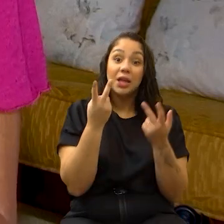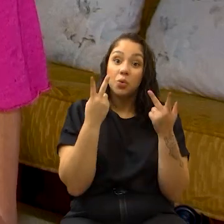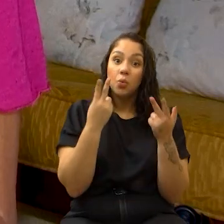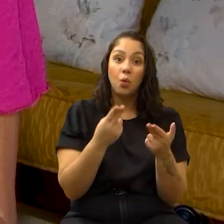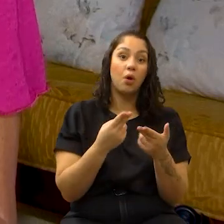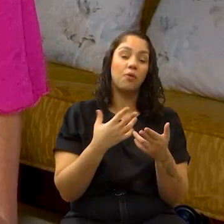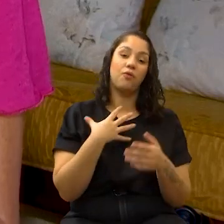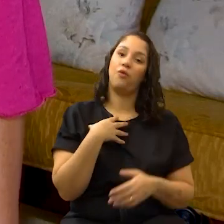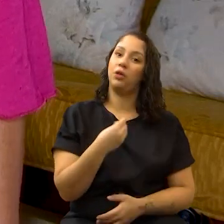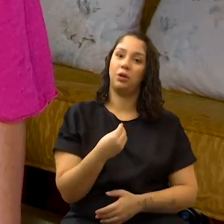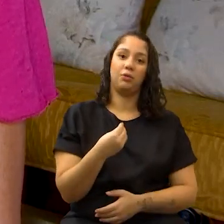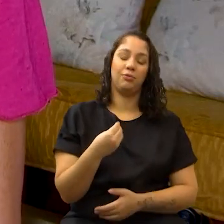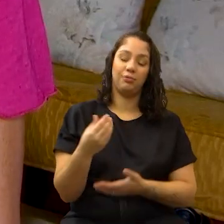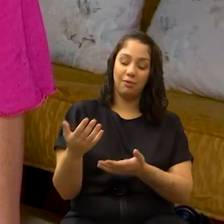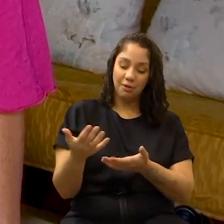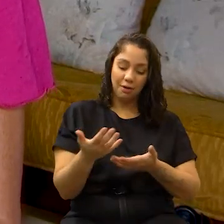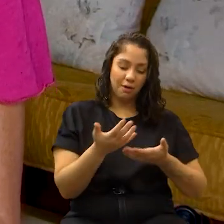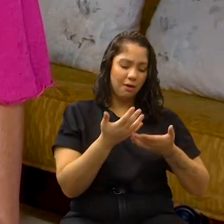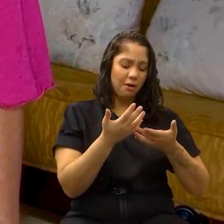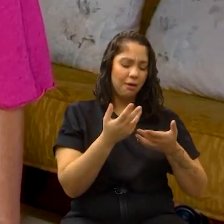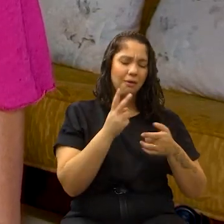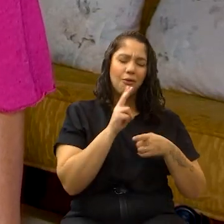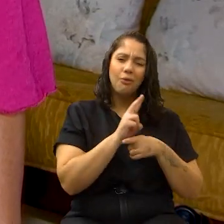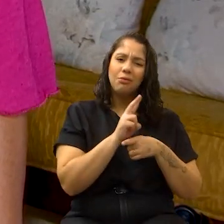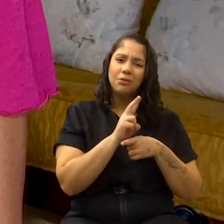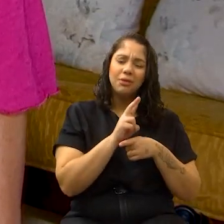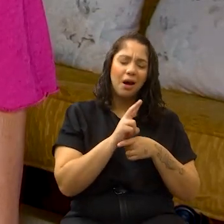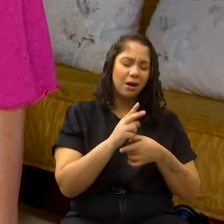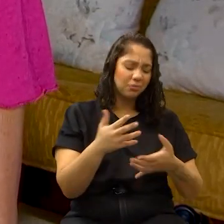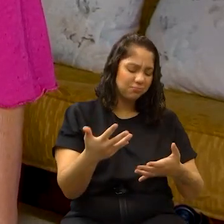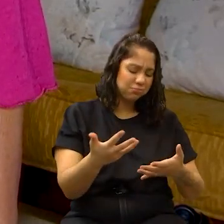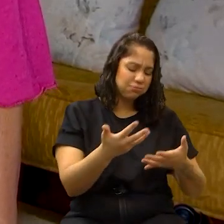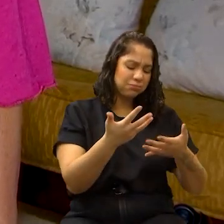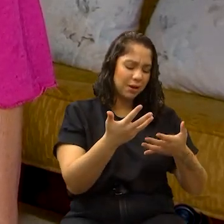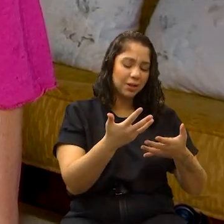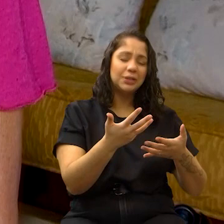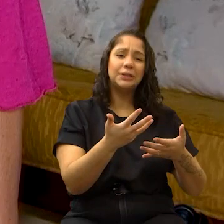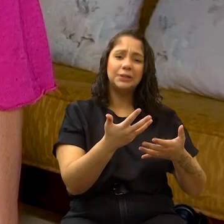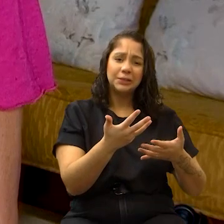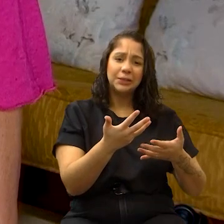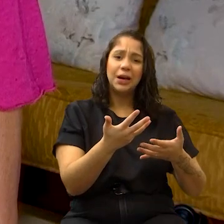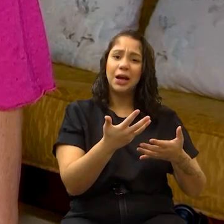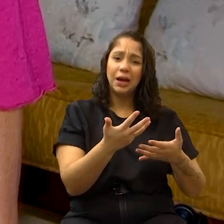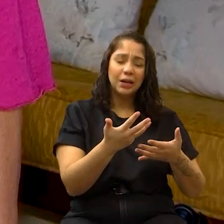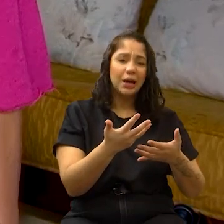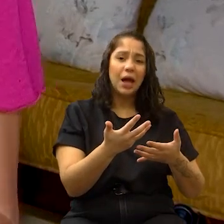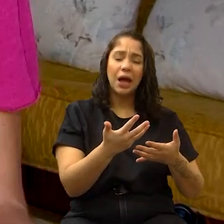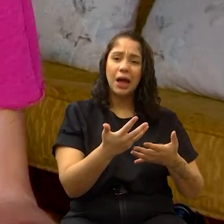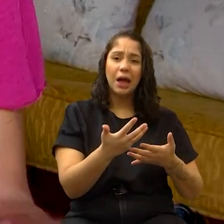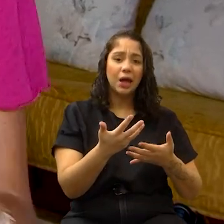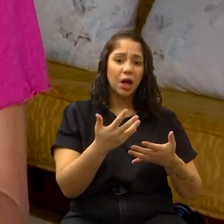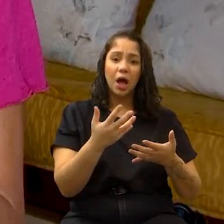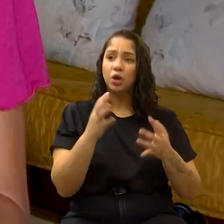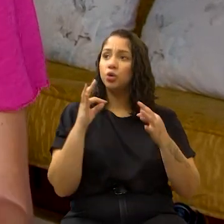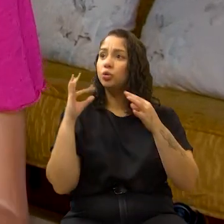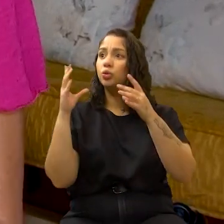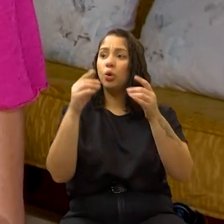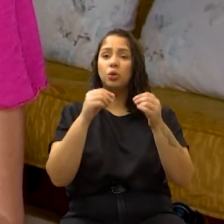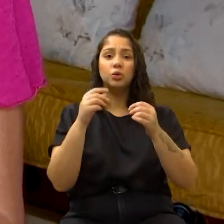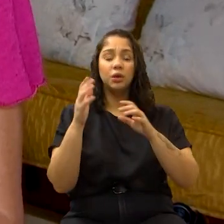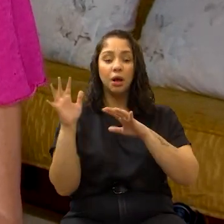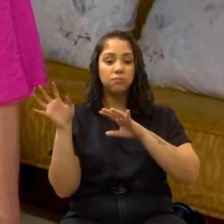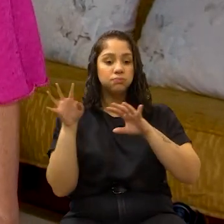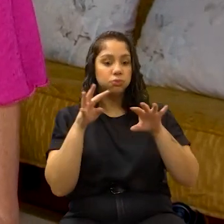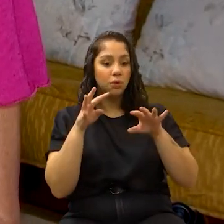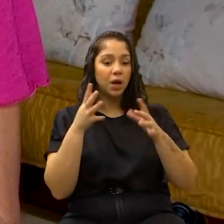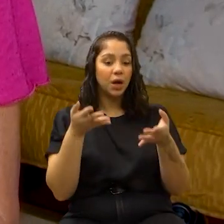você pegar o seu filho, né? Mesma coisa. E aquele cuidado e, né, tudo gera em torno